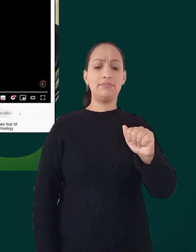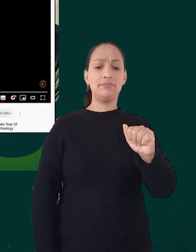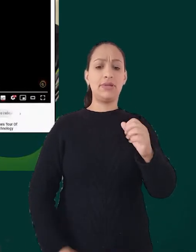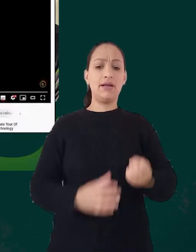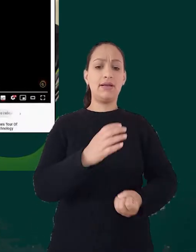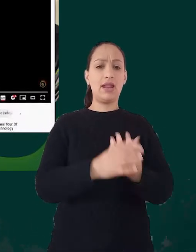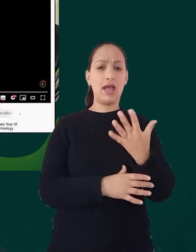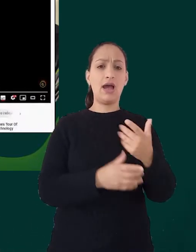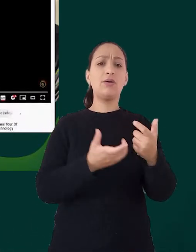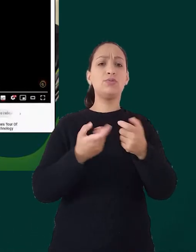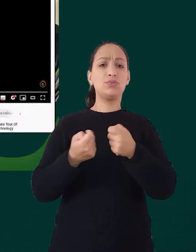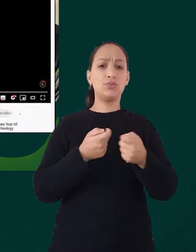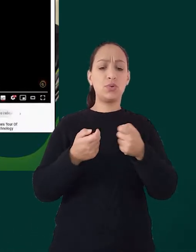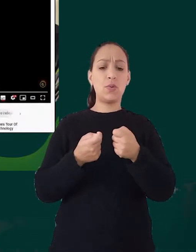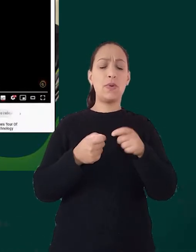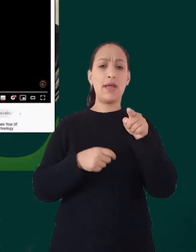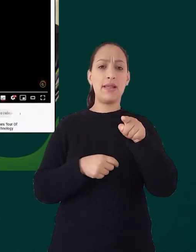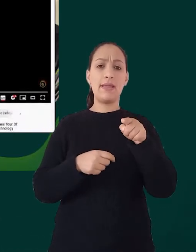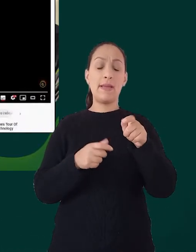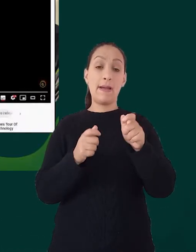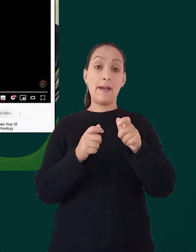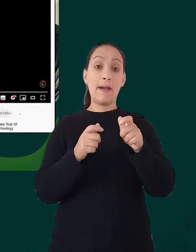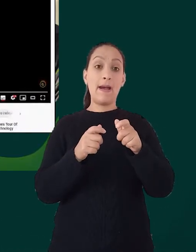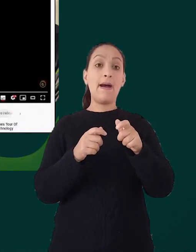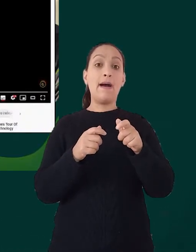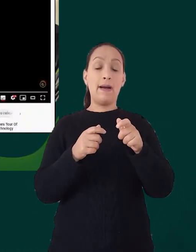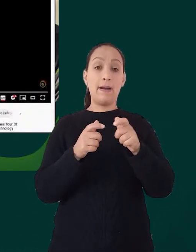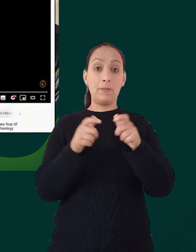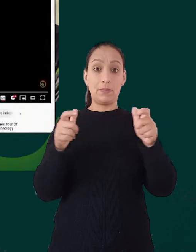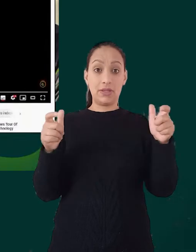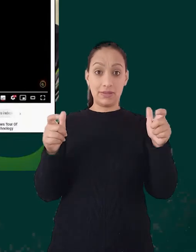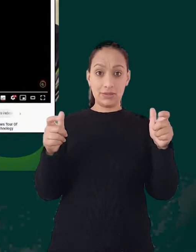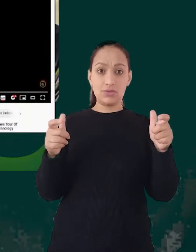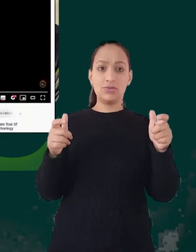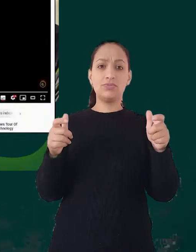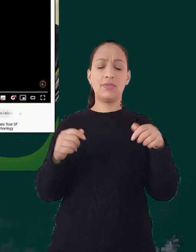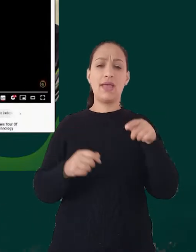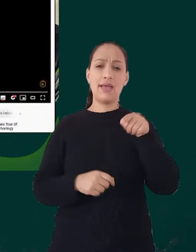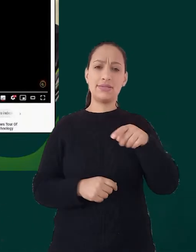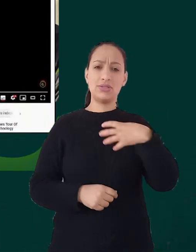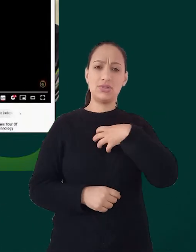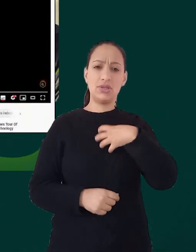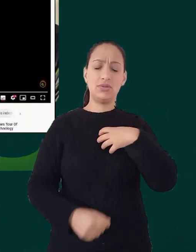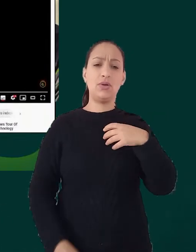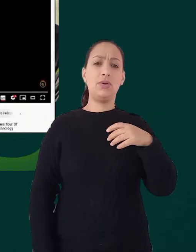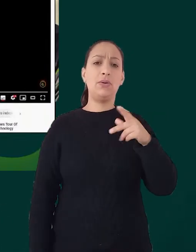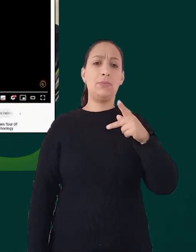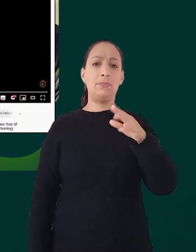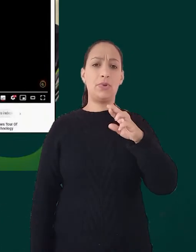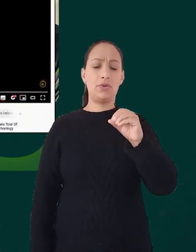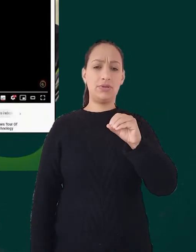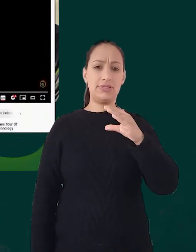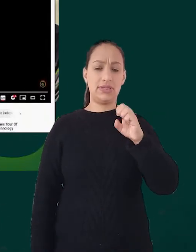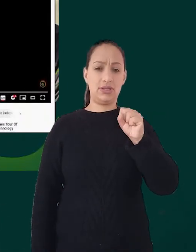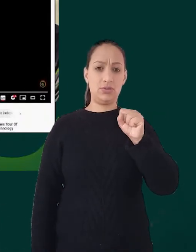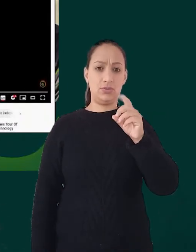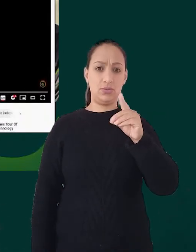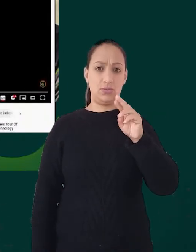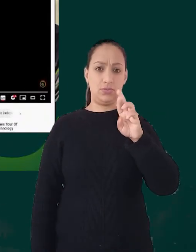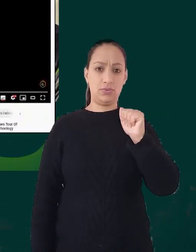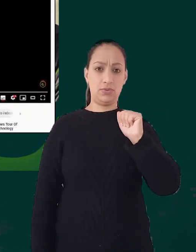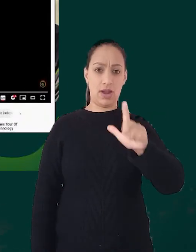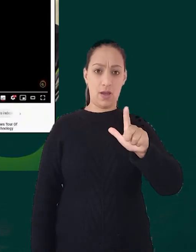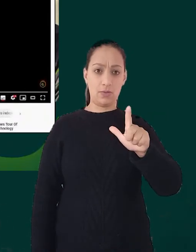jogo para que o jogo aumente sem parar. Essa forma procedural é uma maneira de tu ir construindo sem que tu tenha